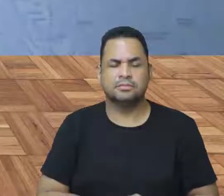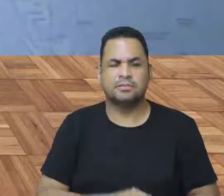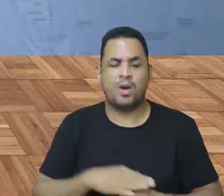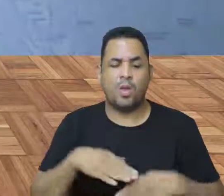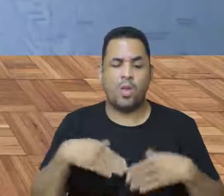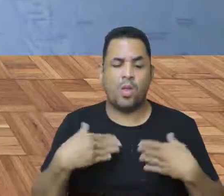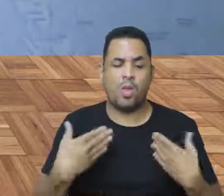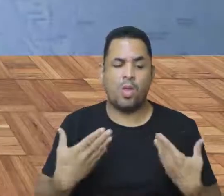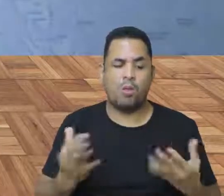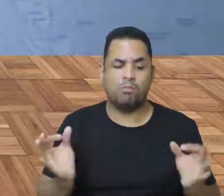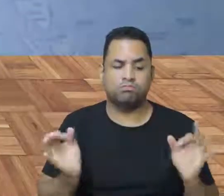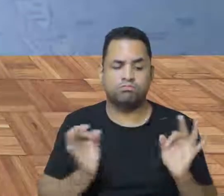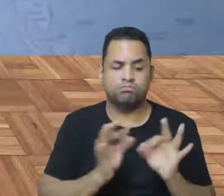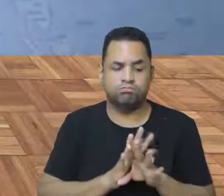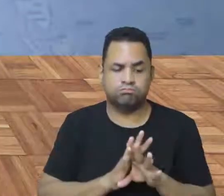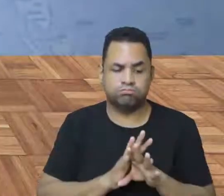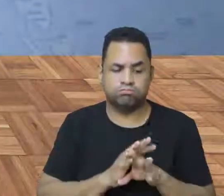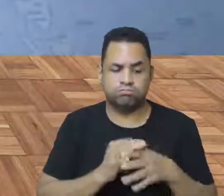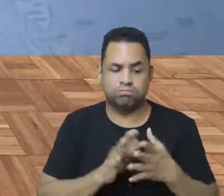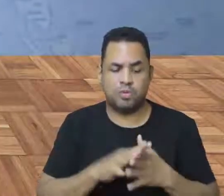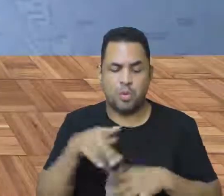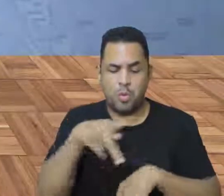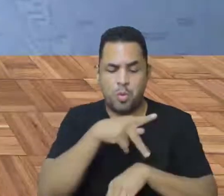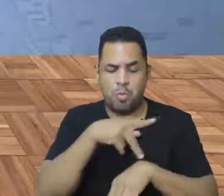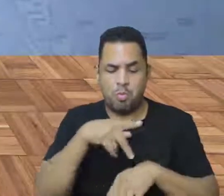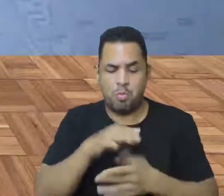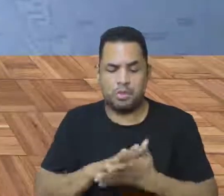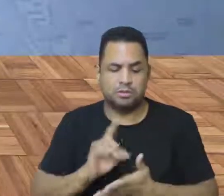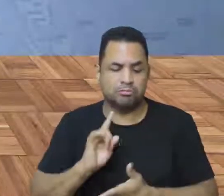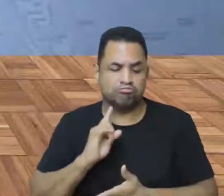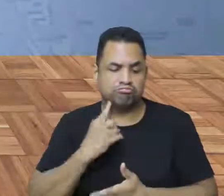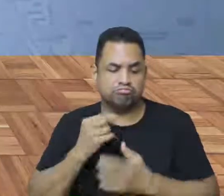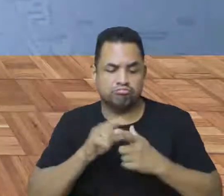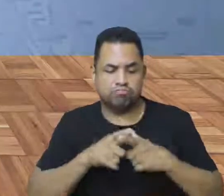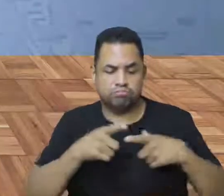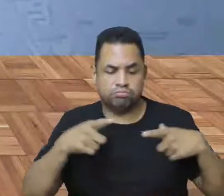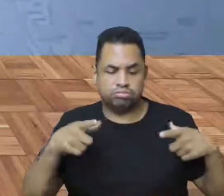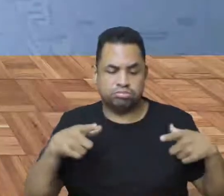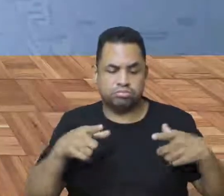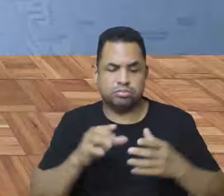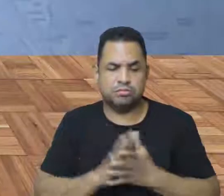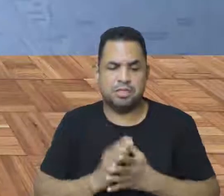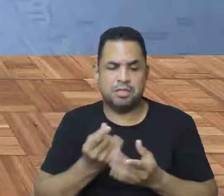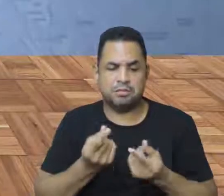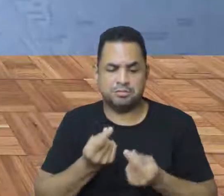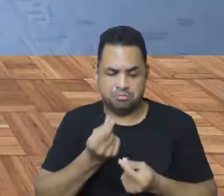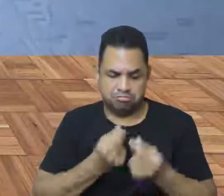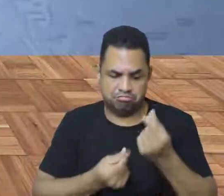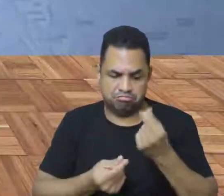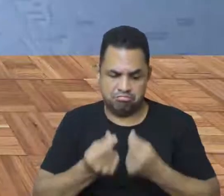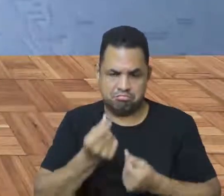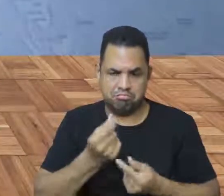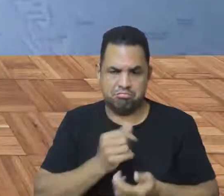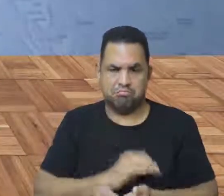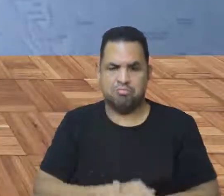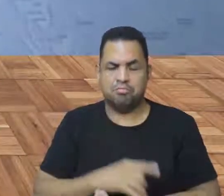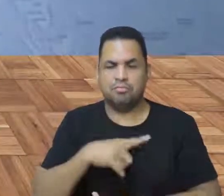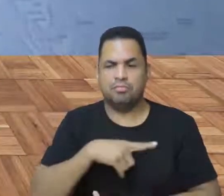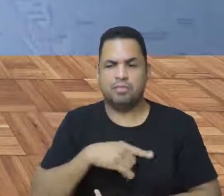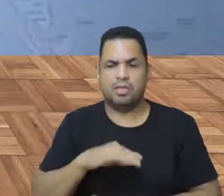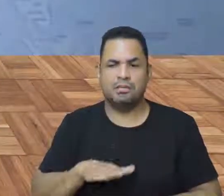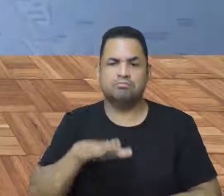Portanto, os maiores poluidores do planeta são os países ricos, que